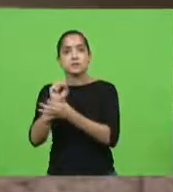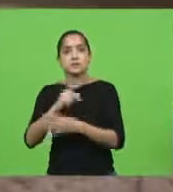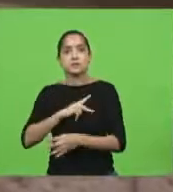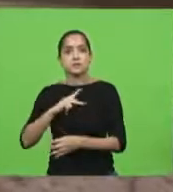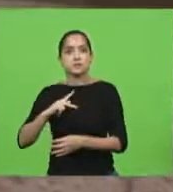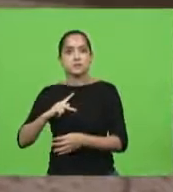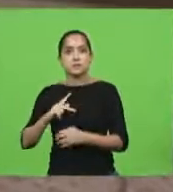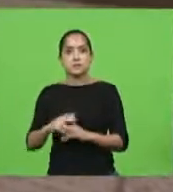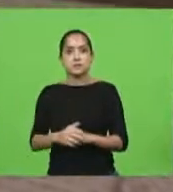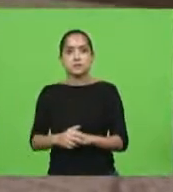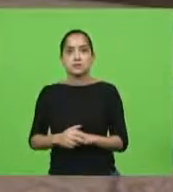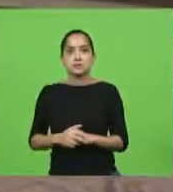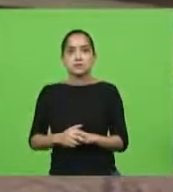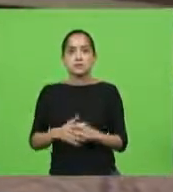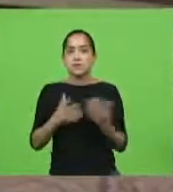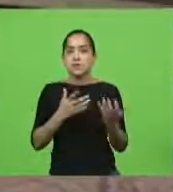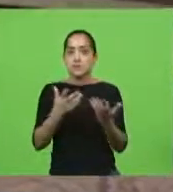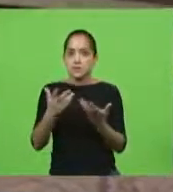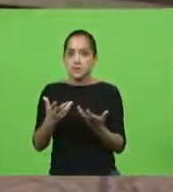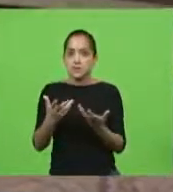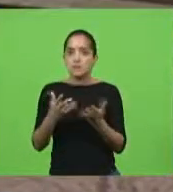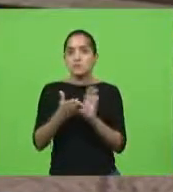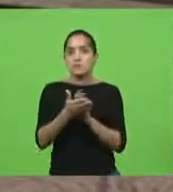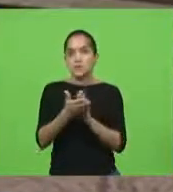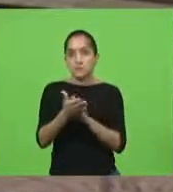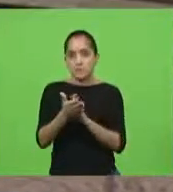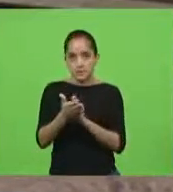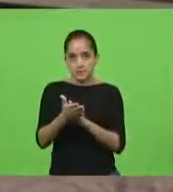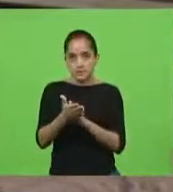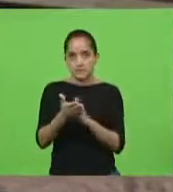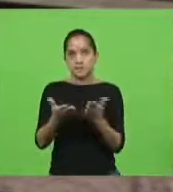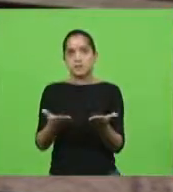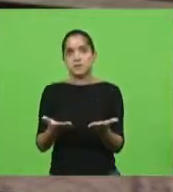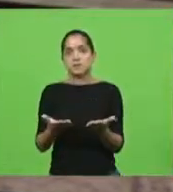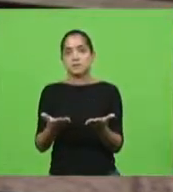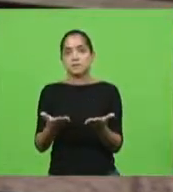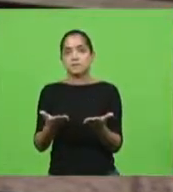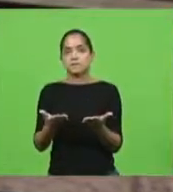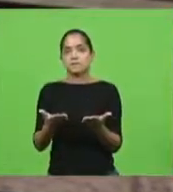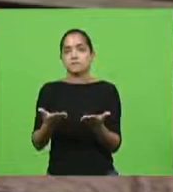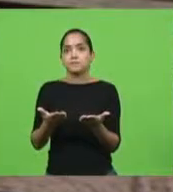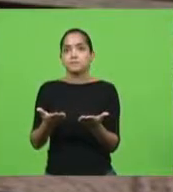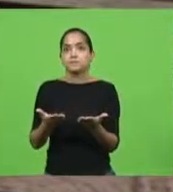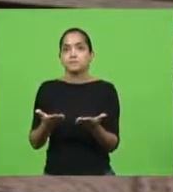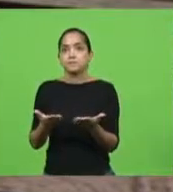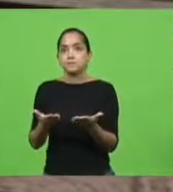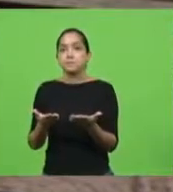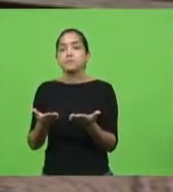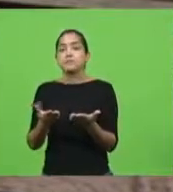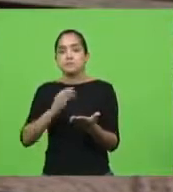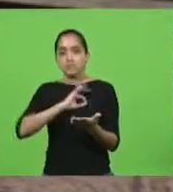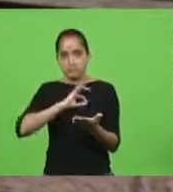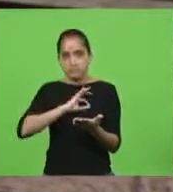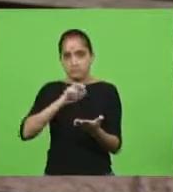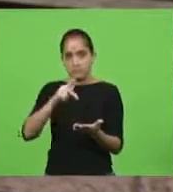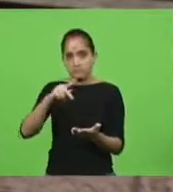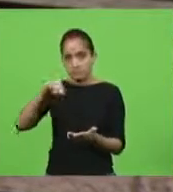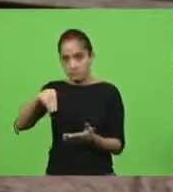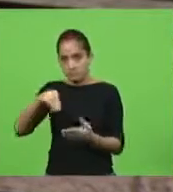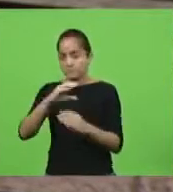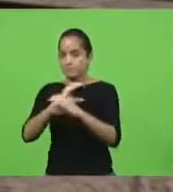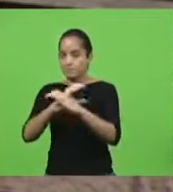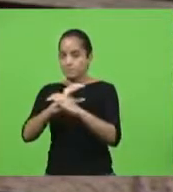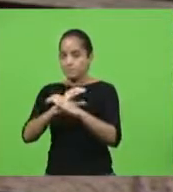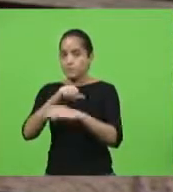E eu queria também parabenizar, antes de tudo, parabenizar a Polícia Militar e a Polícia Civil de Santa